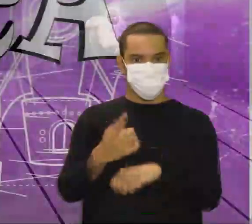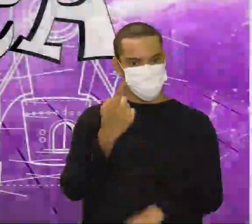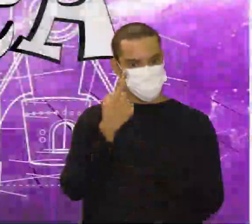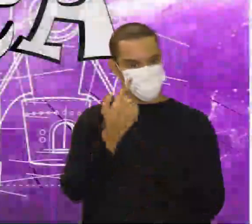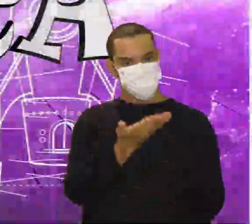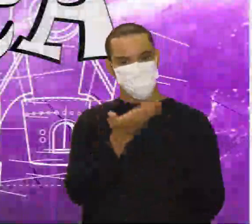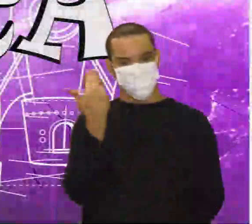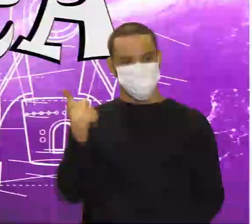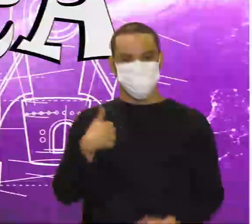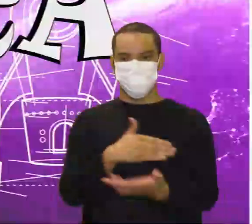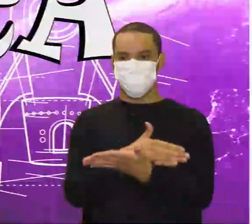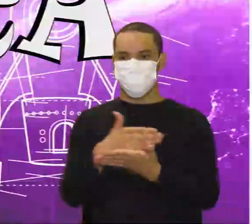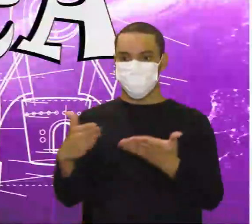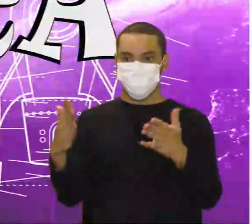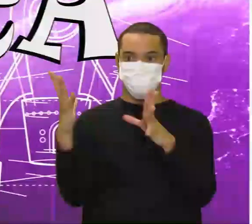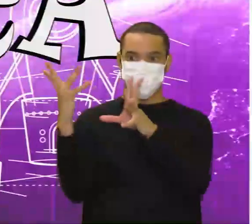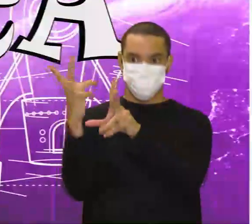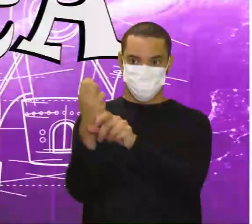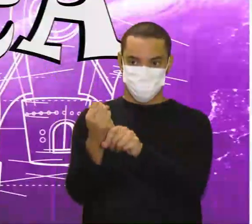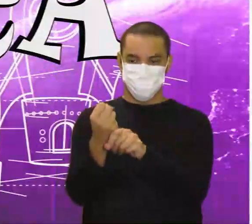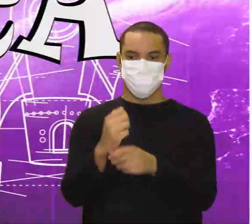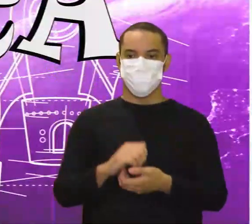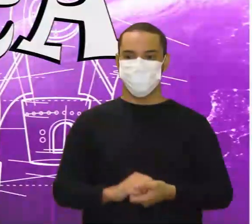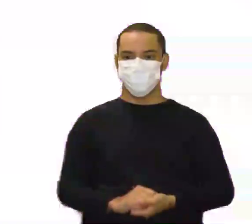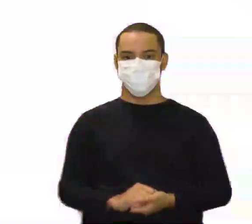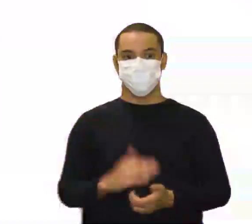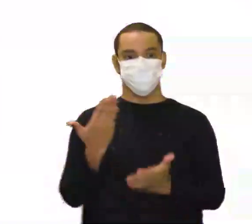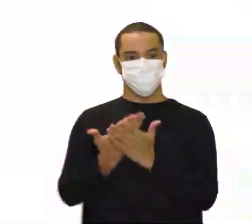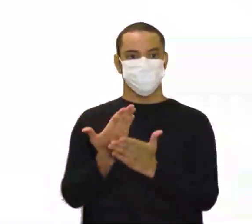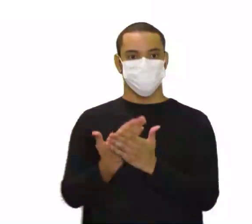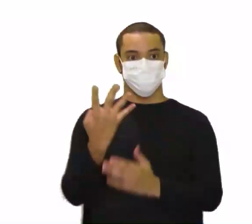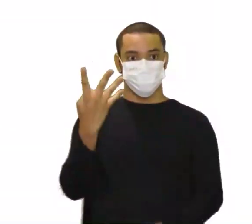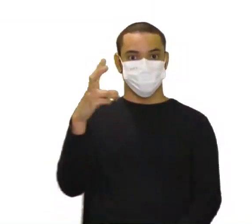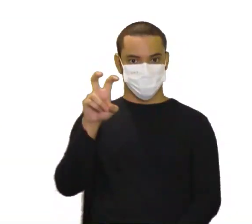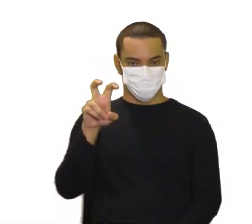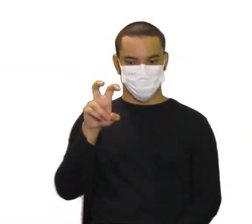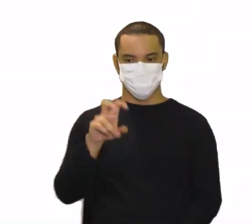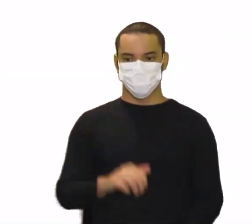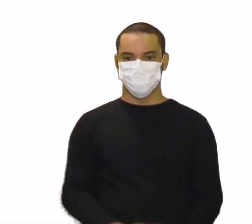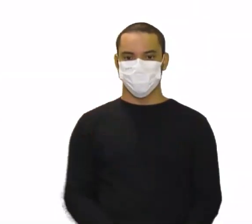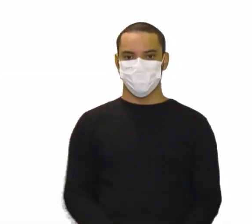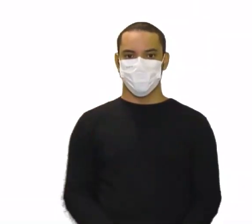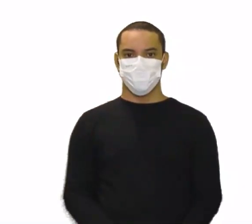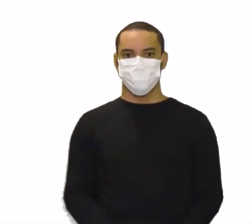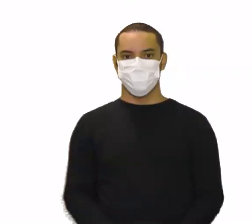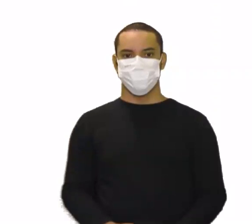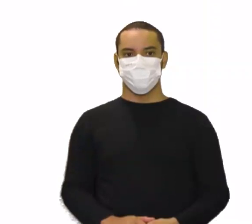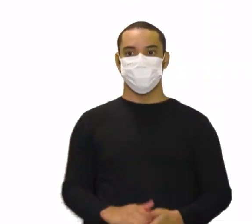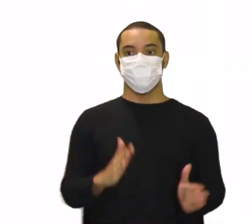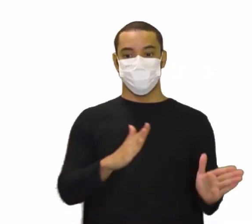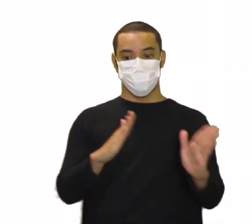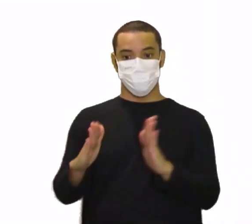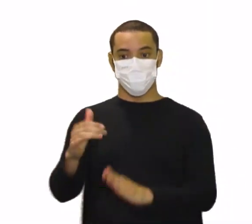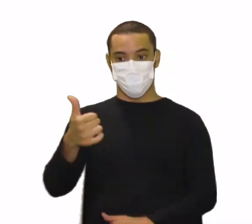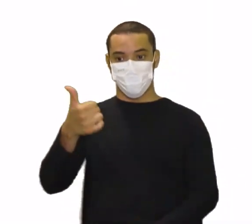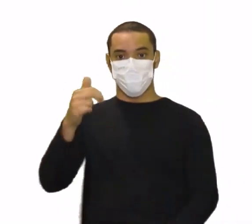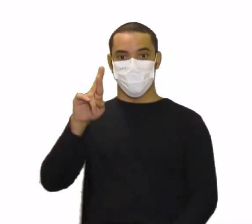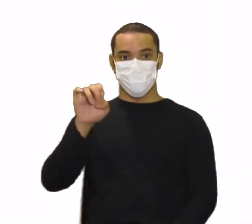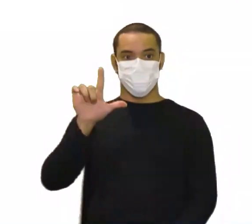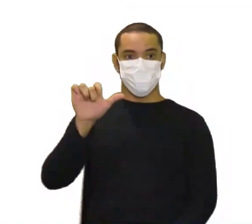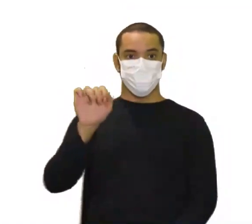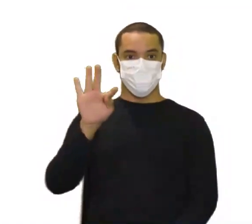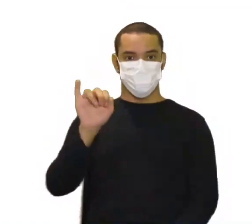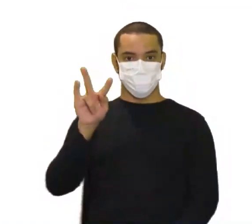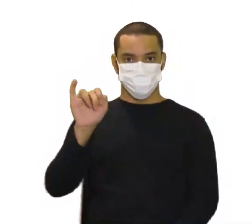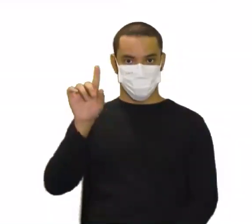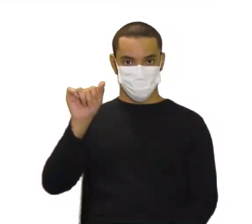então? Começando nosso resumo. Aula 45, relatividade, parte 1. No final